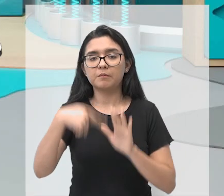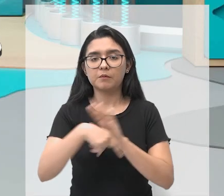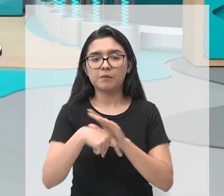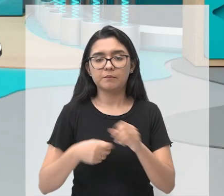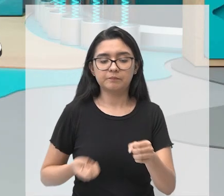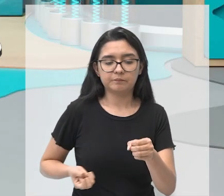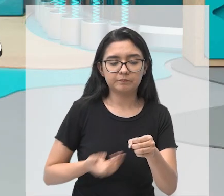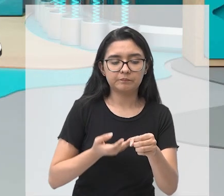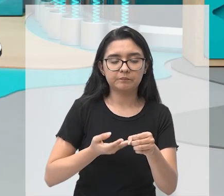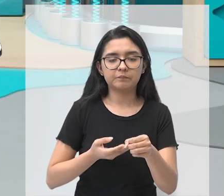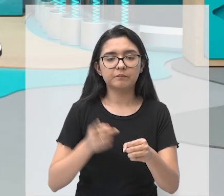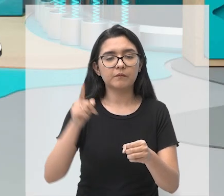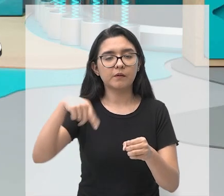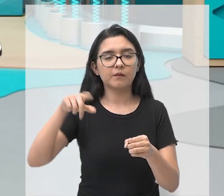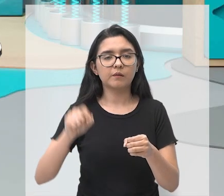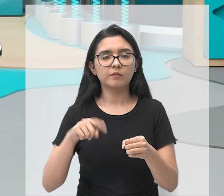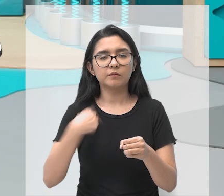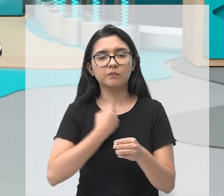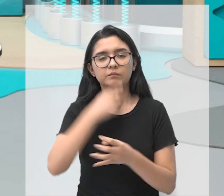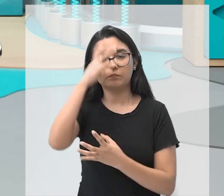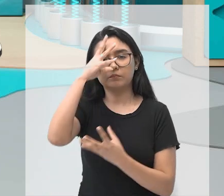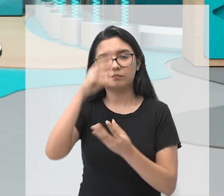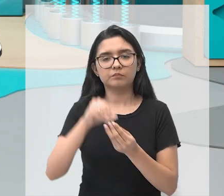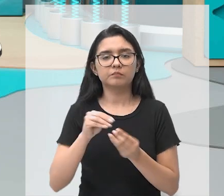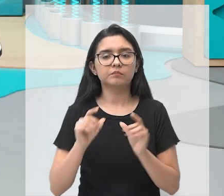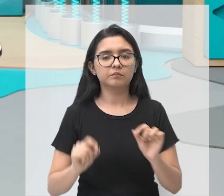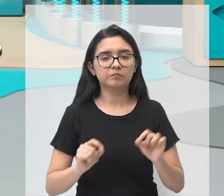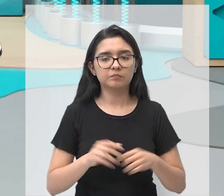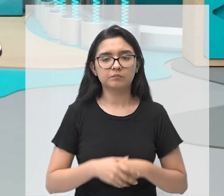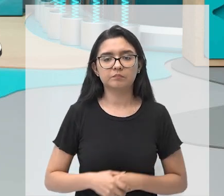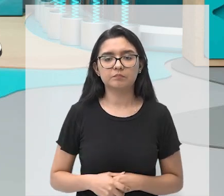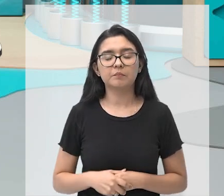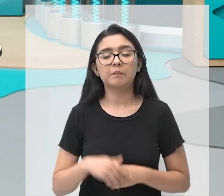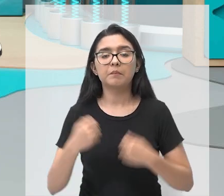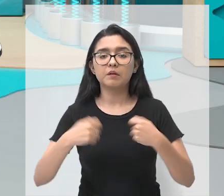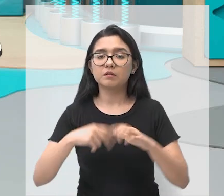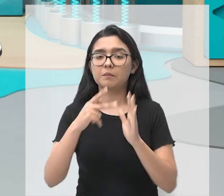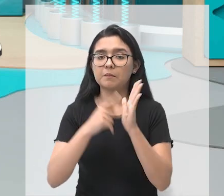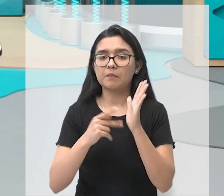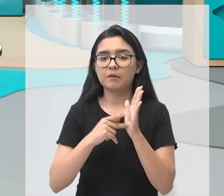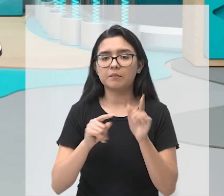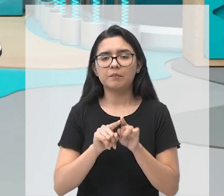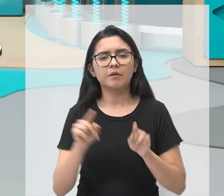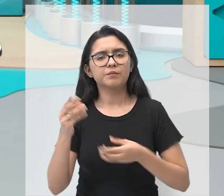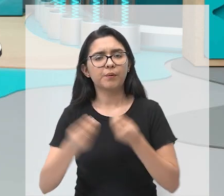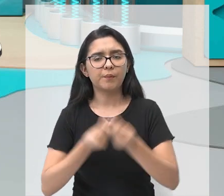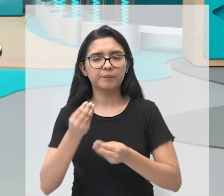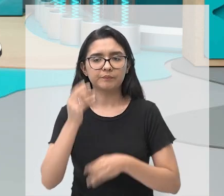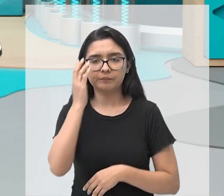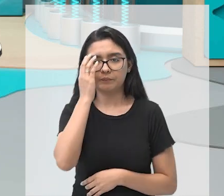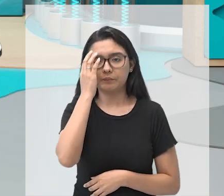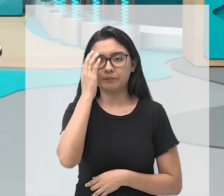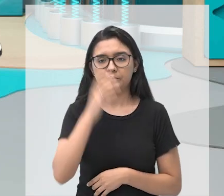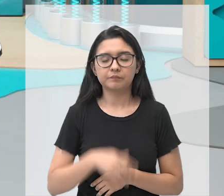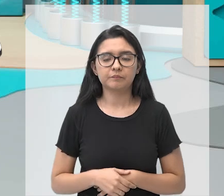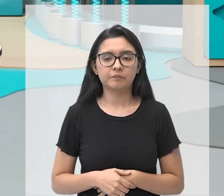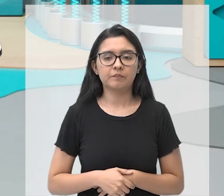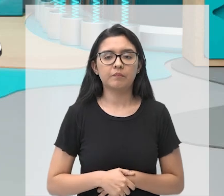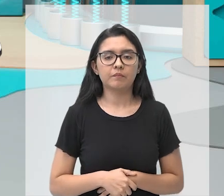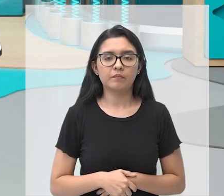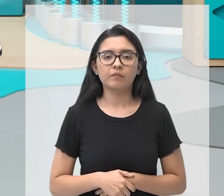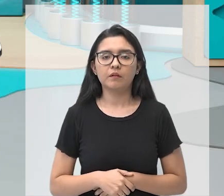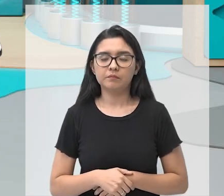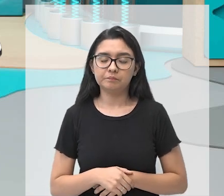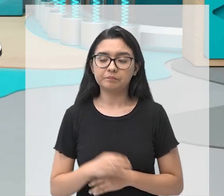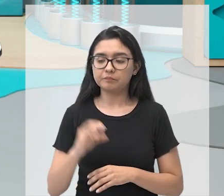principal, né, do jogo, para a gente entender, consiste na marcação de pontos. Mas como que a gente faz isso? Através do lançamento